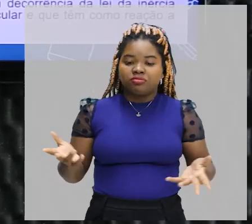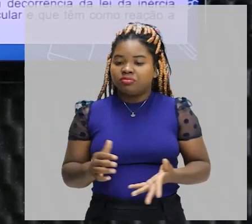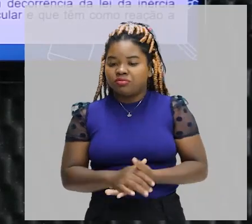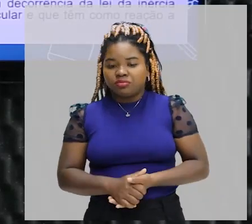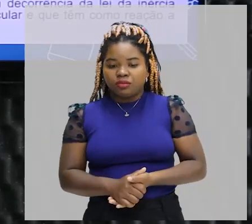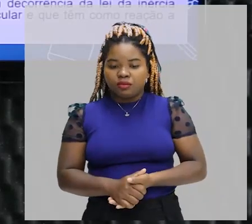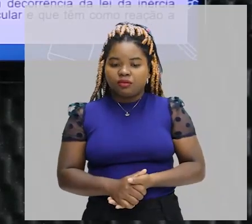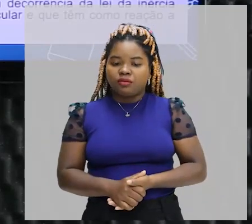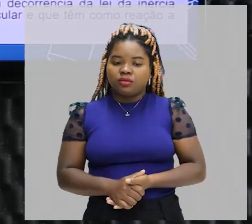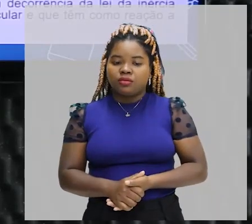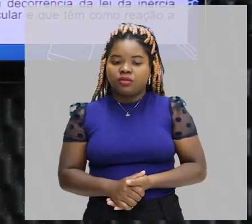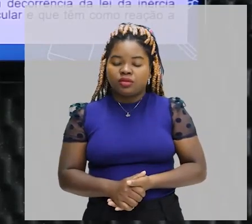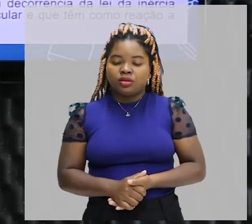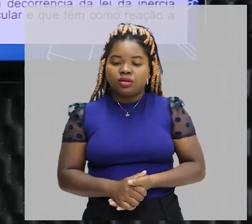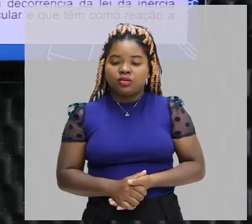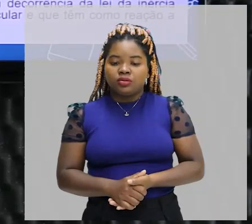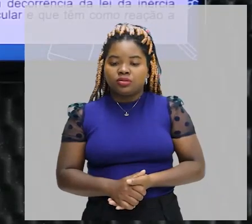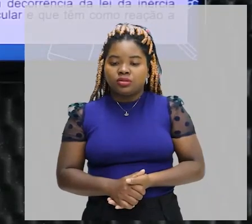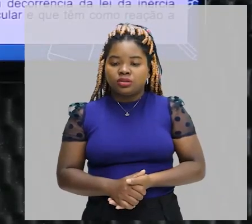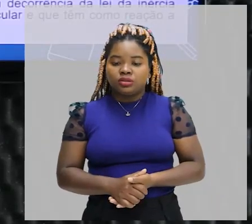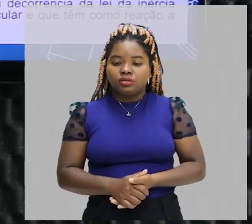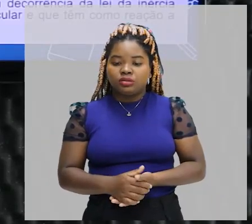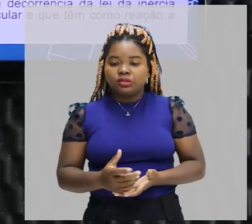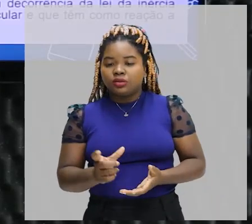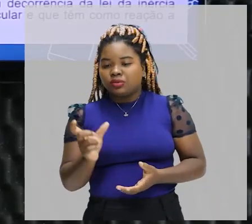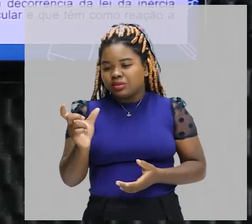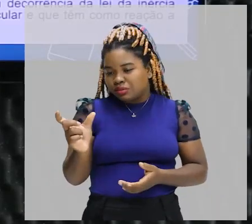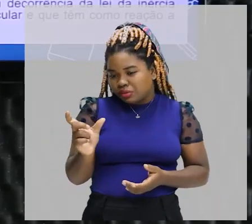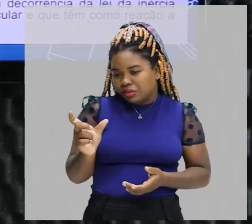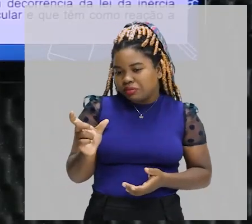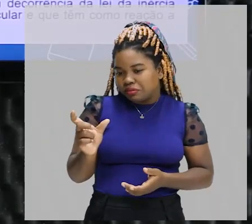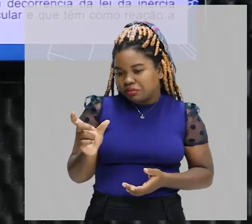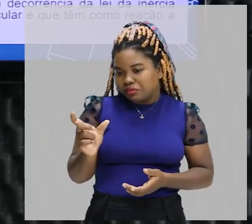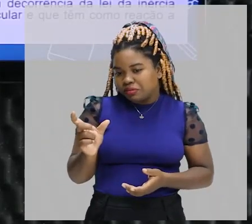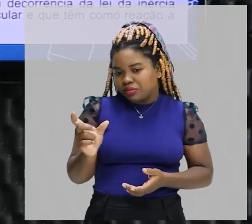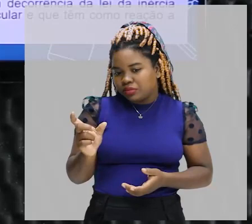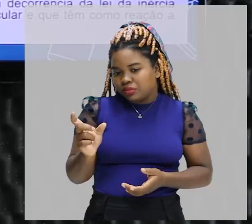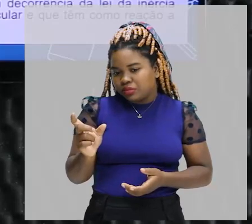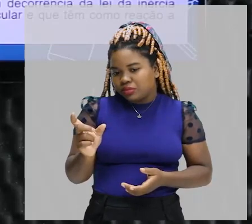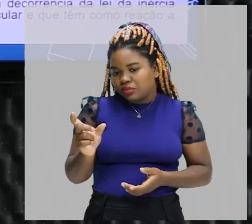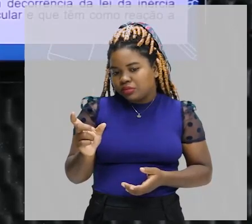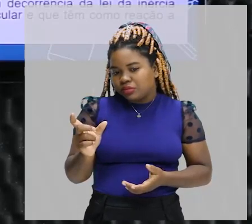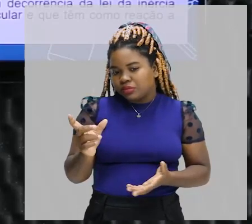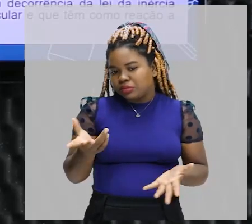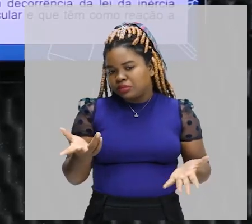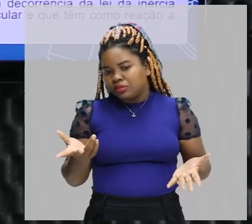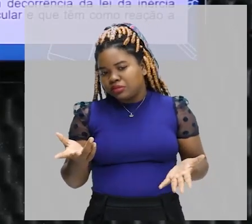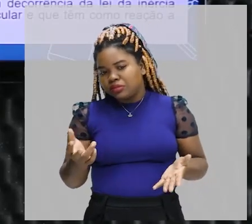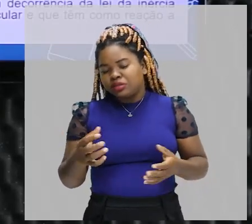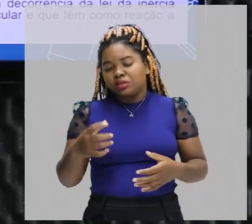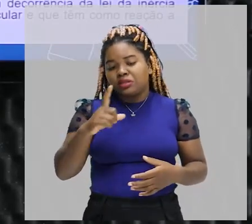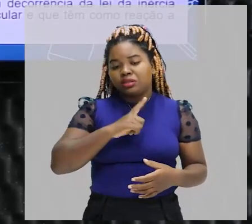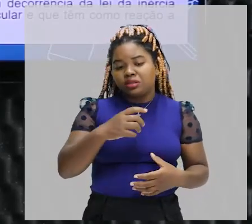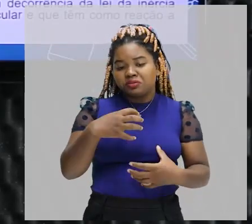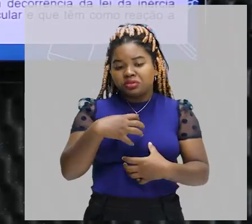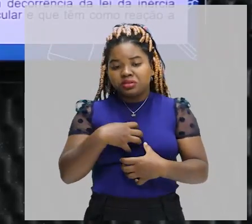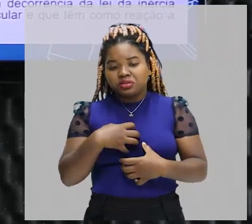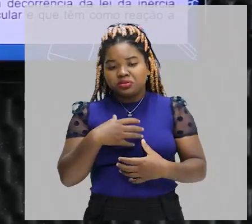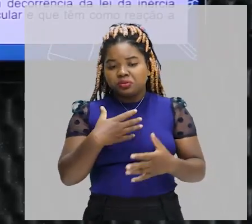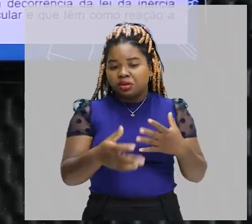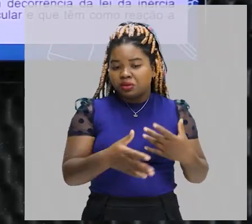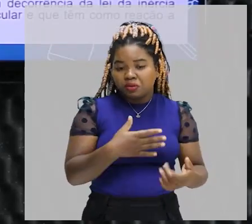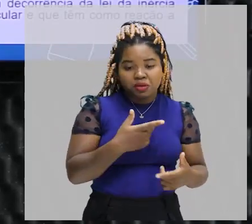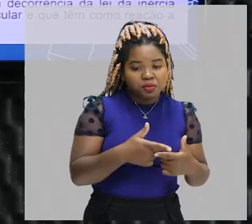certo? Então, esses termos em que ele vai te dar uma ideia de que para qualquer situação que